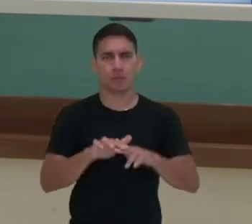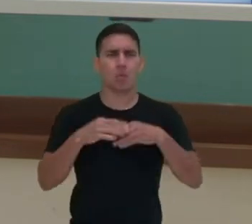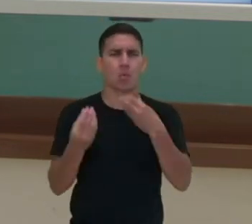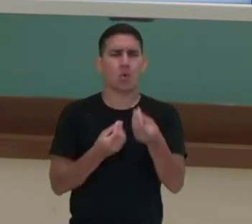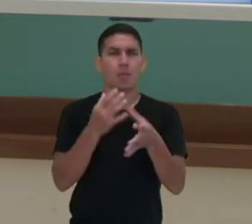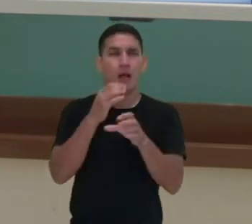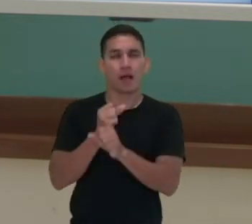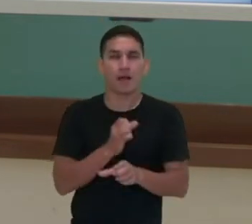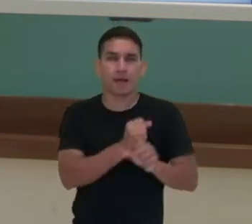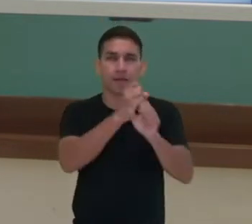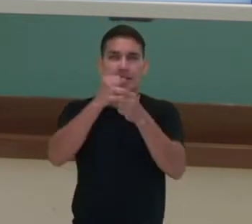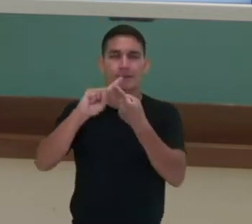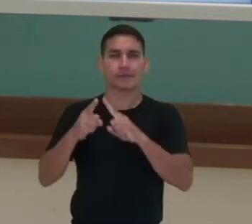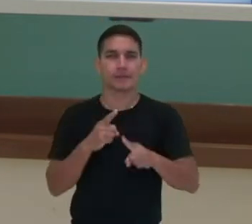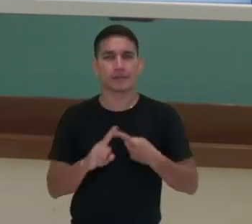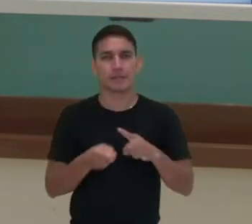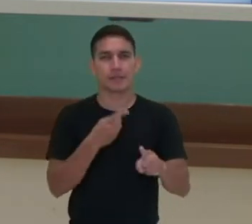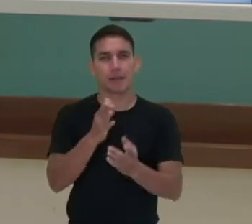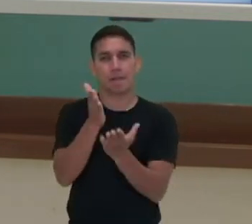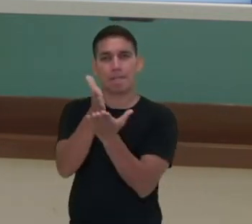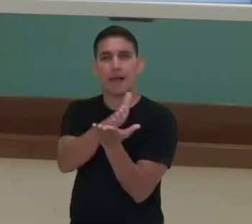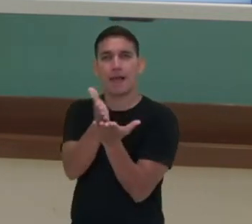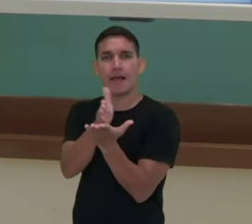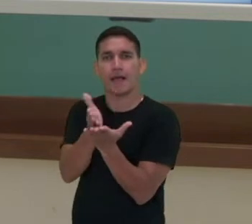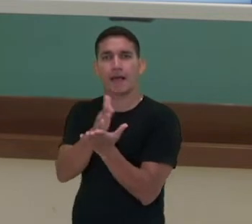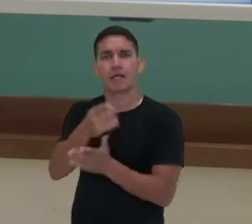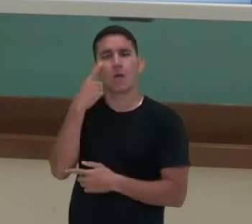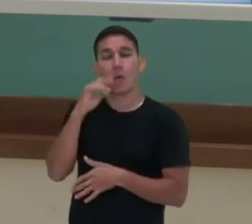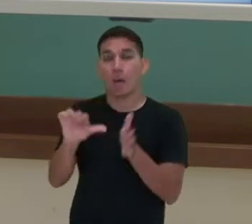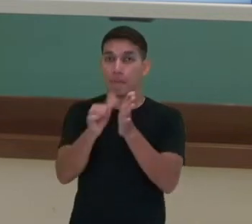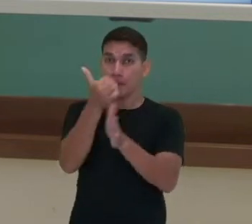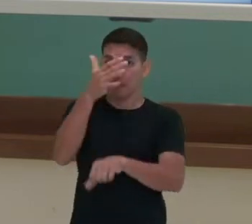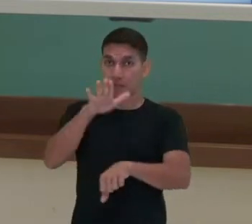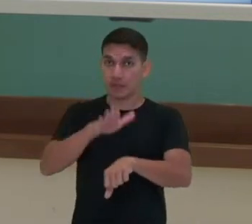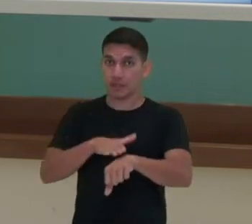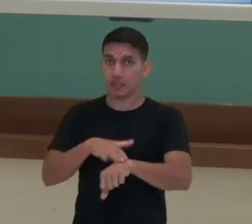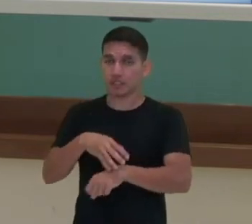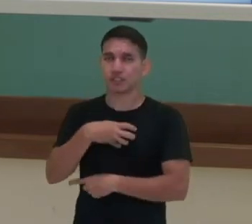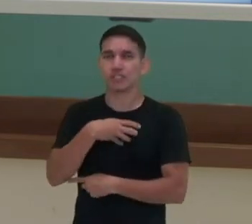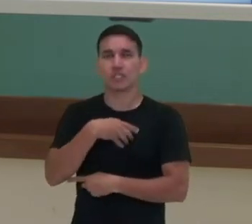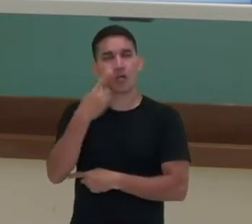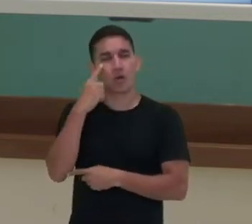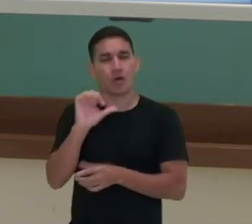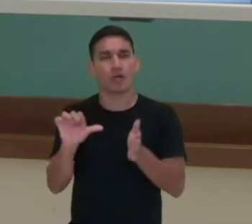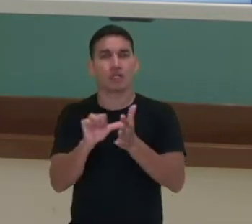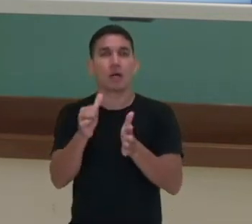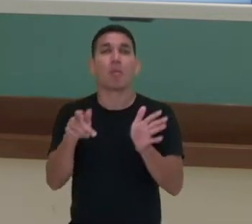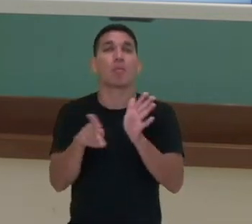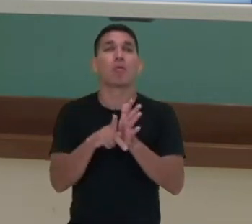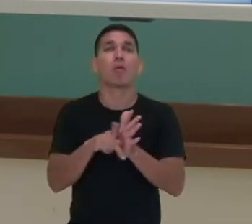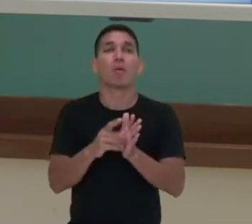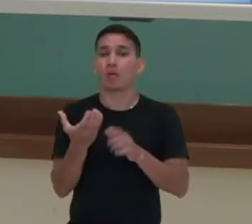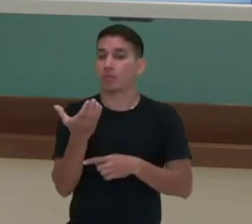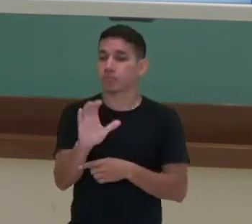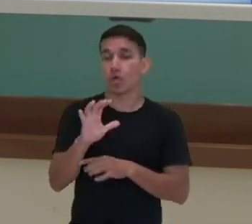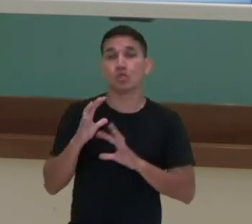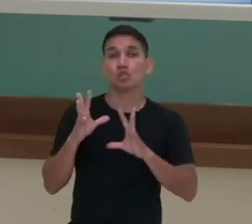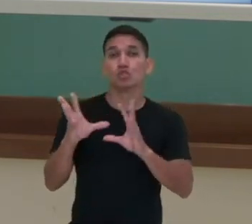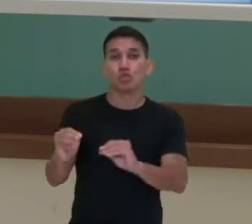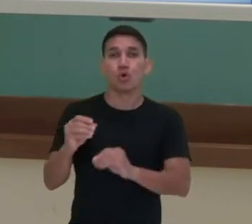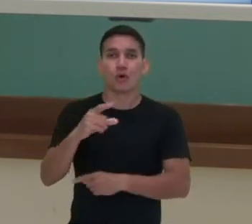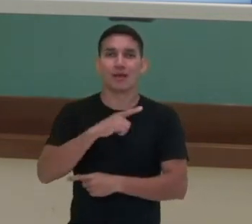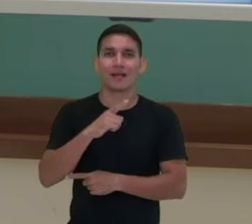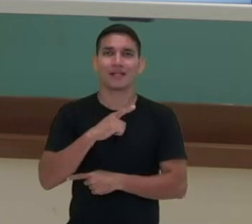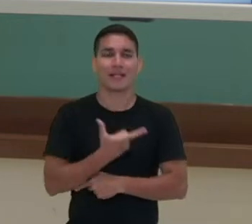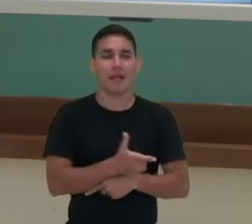gente calcula a mediana? Então, primeira coisa, a mediana, uma das maneiras é colocar todas as